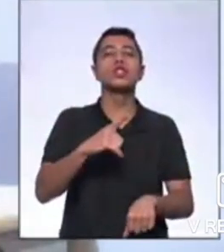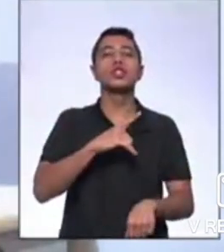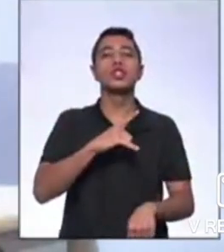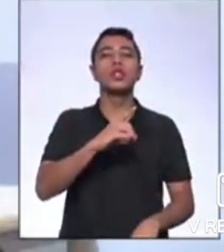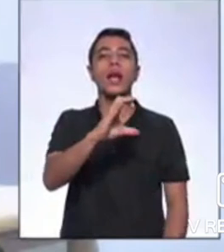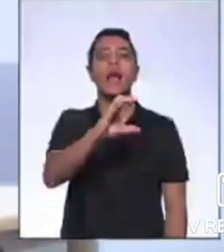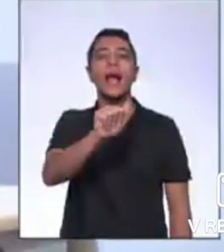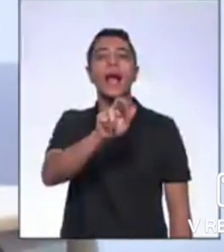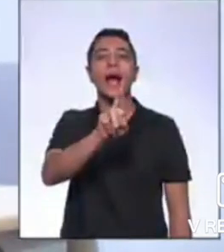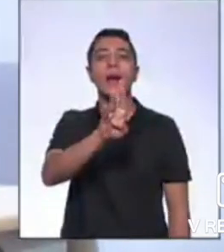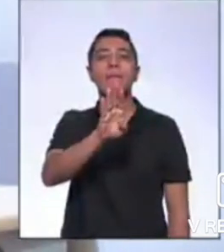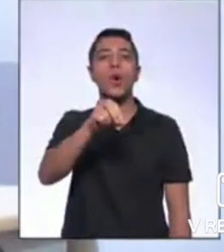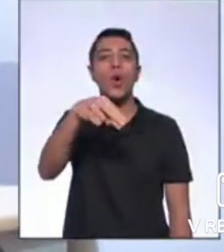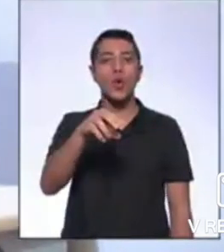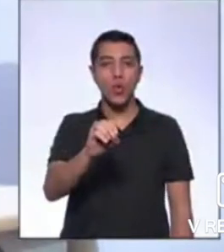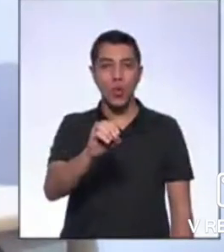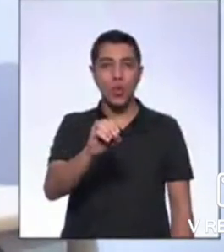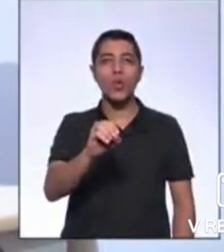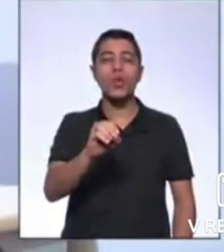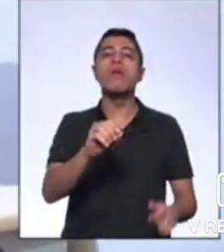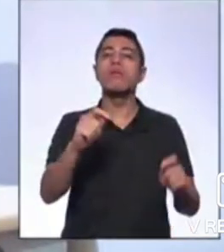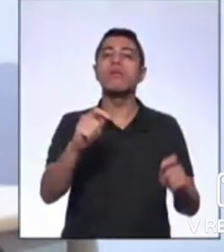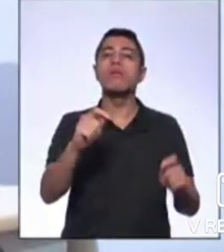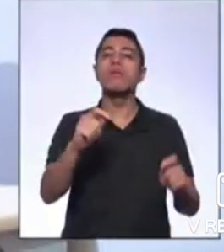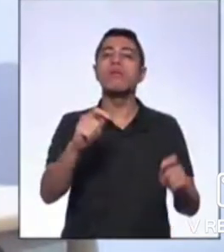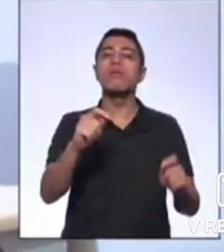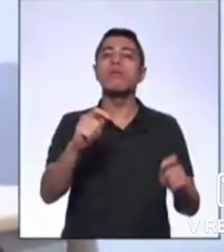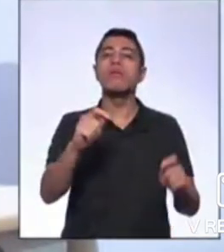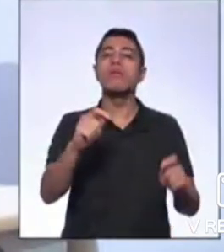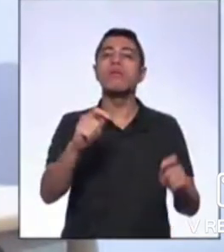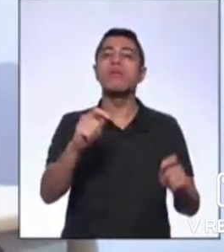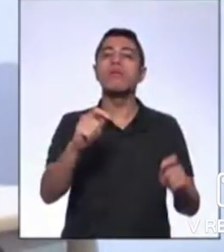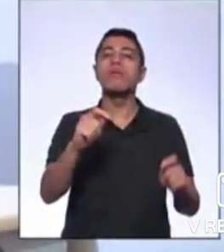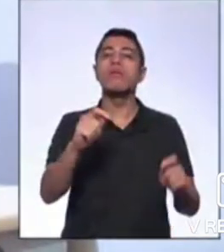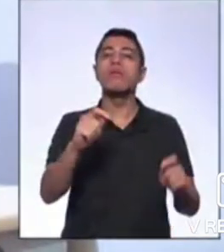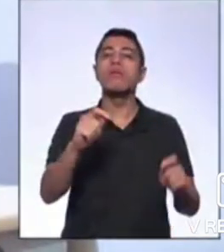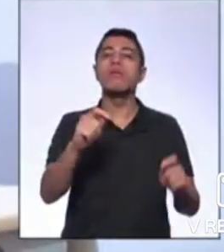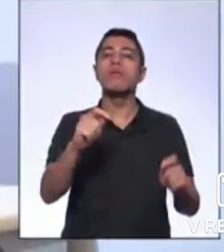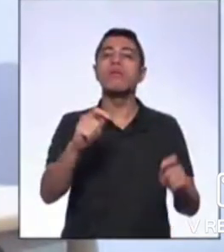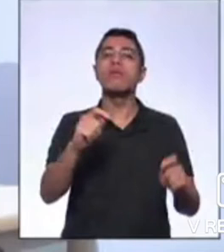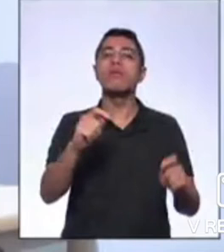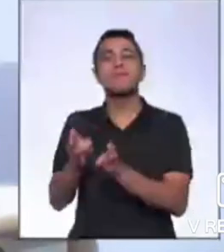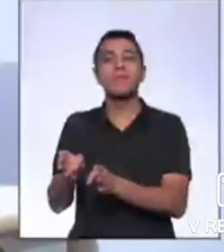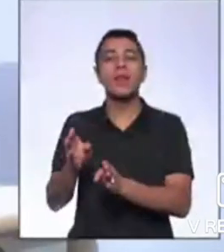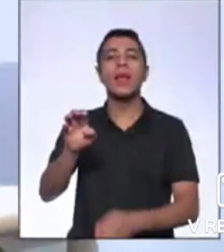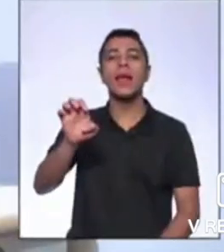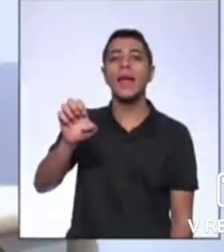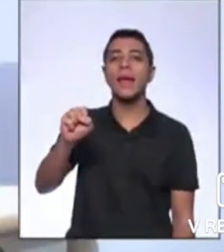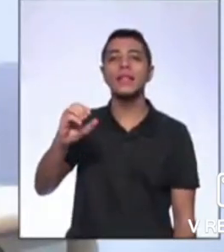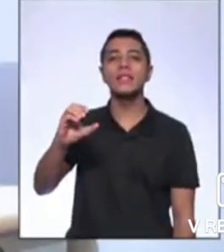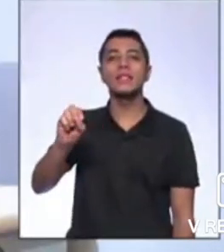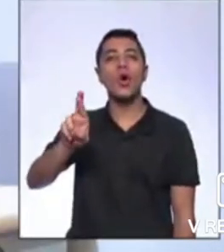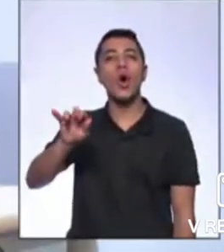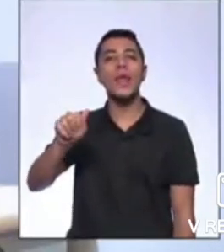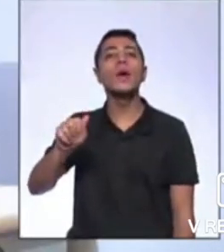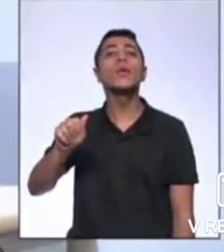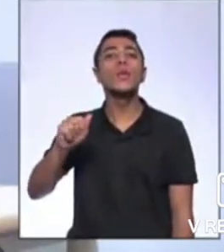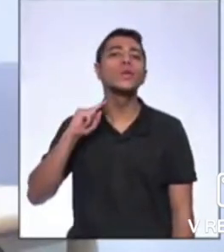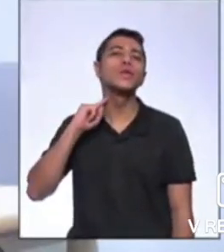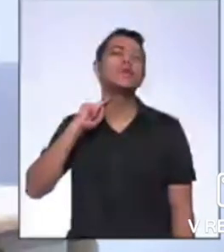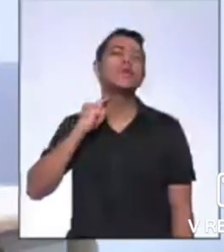torna viável para as ligas metálicas. E essa escória são as impurezas, que quando ela é